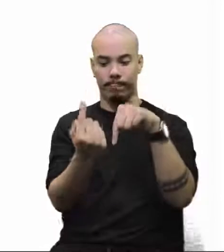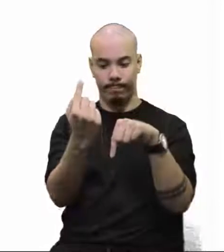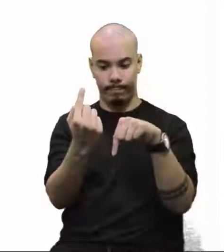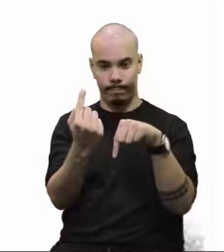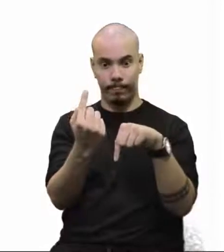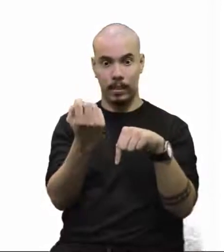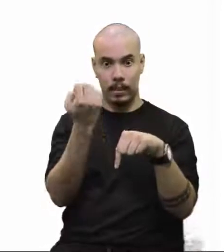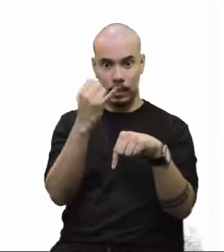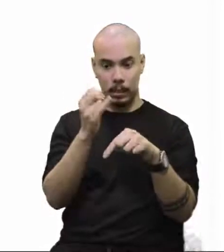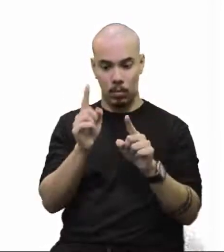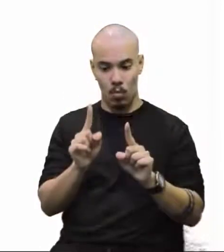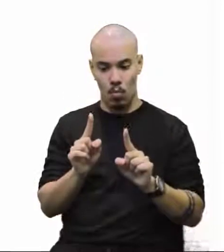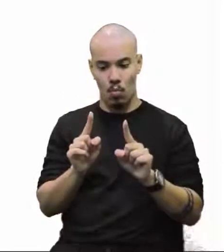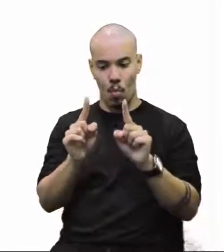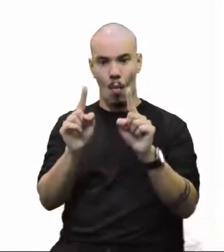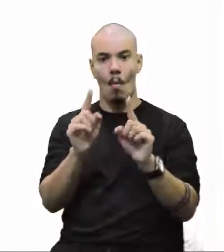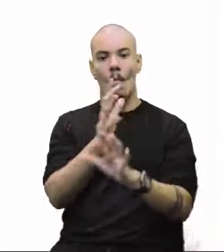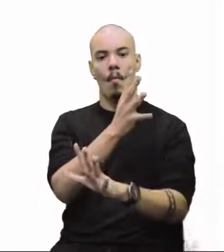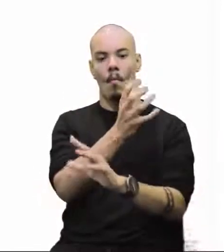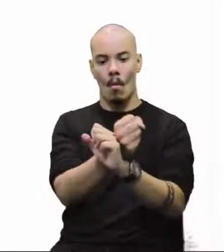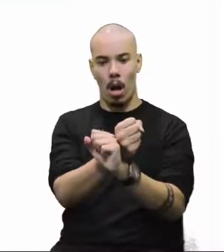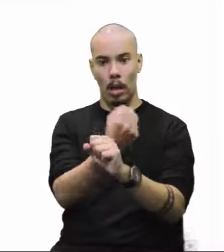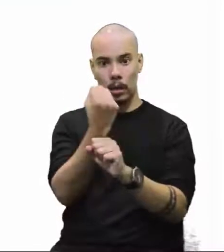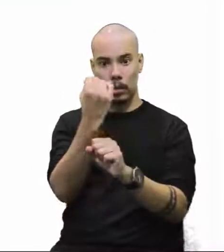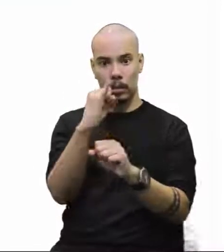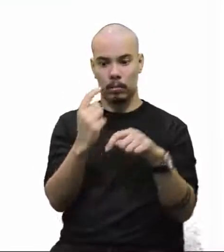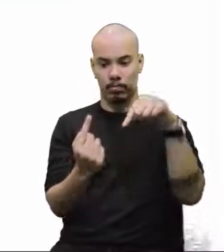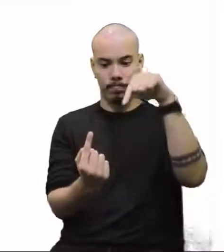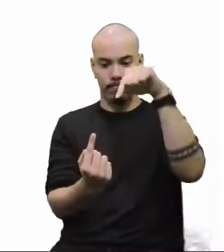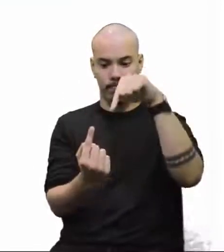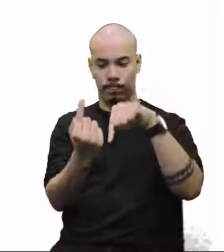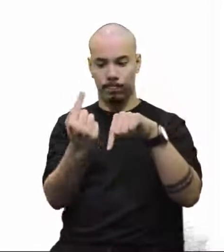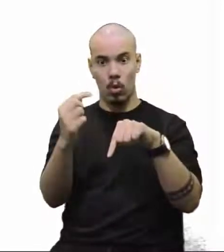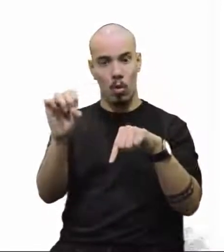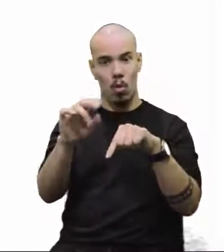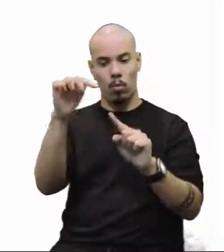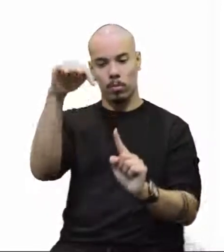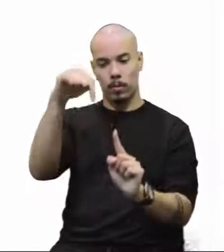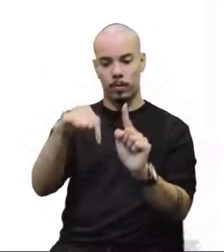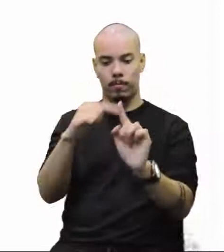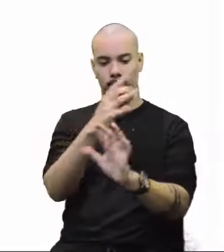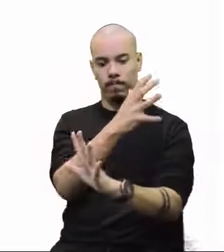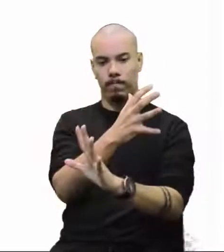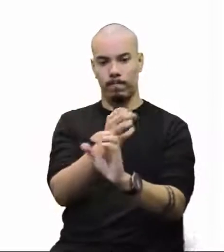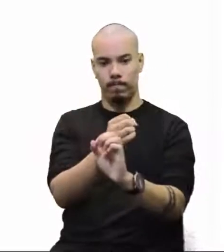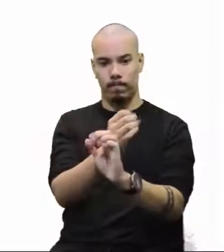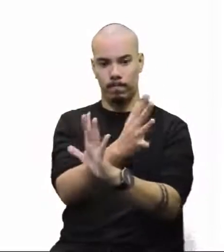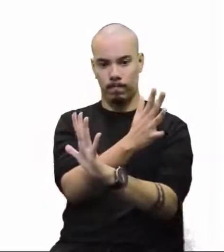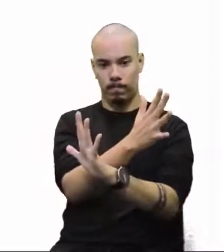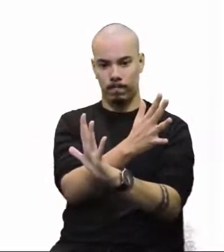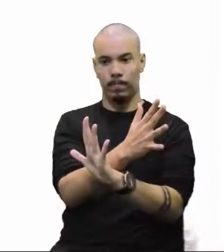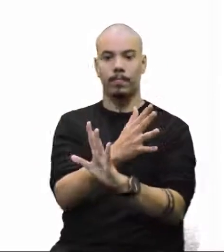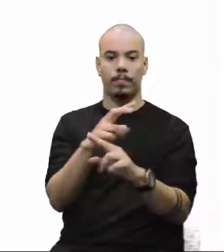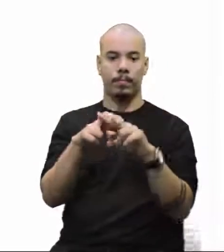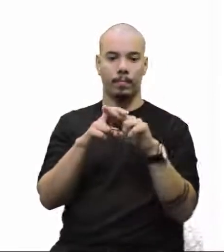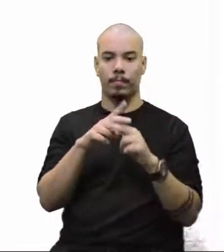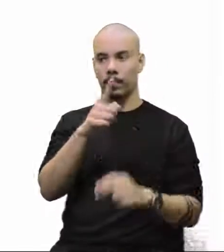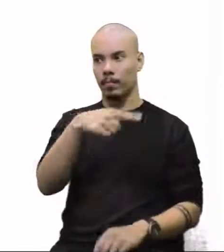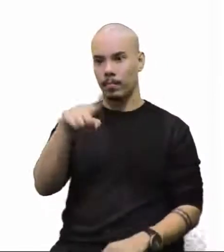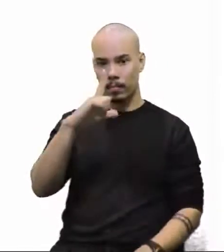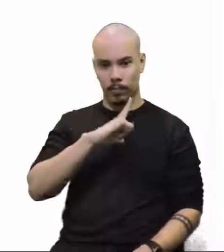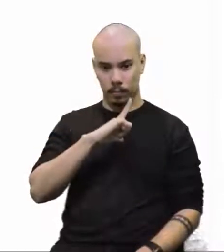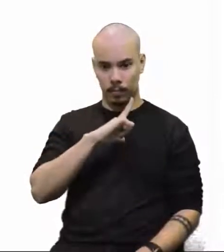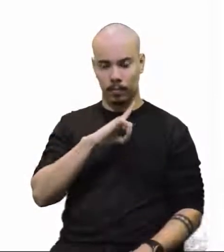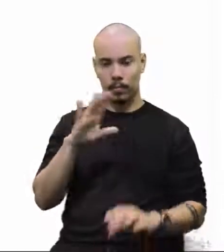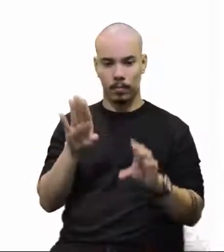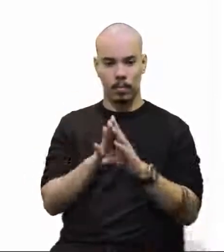definição oficial de ampere, já falamos aí, para 1 metro de distância, né? No caso aí você teria também